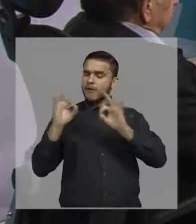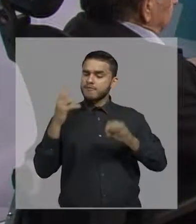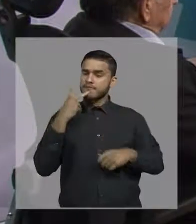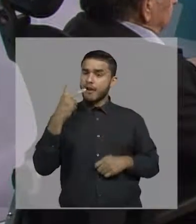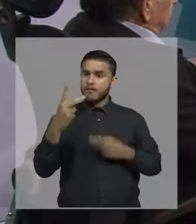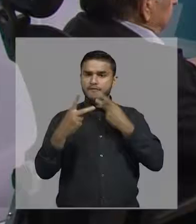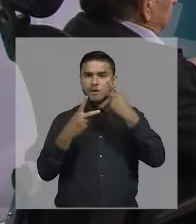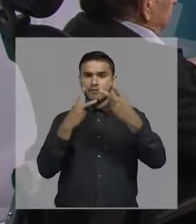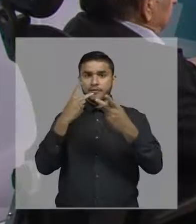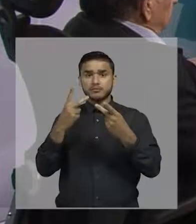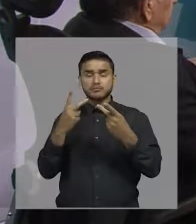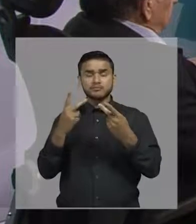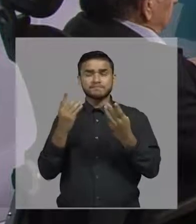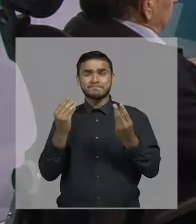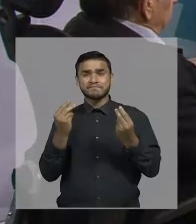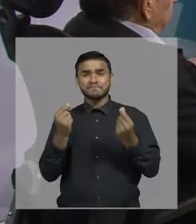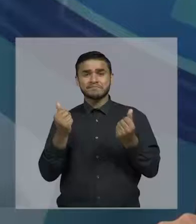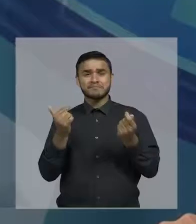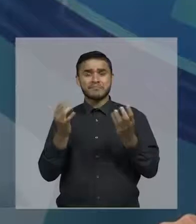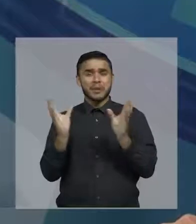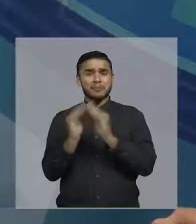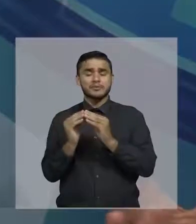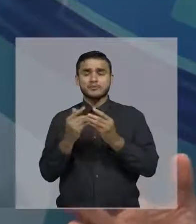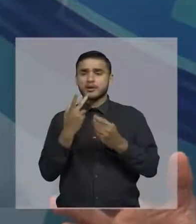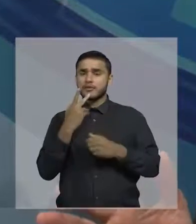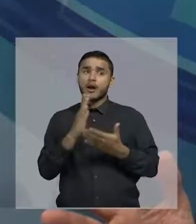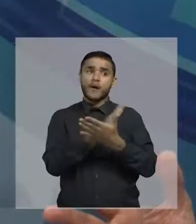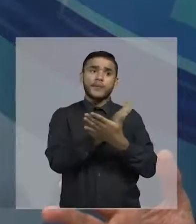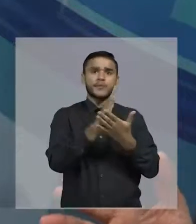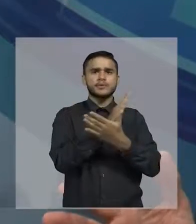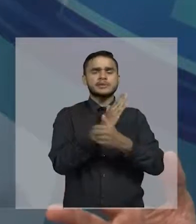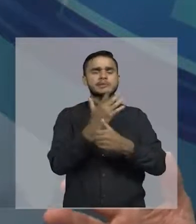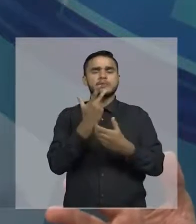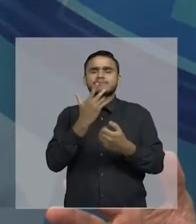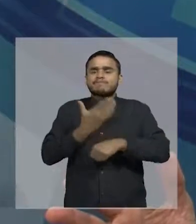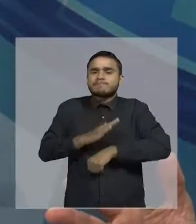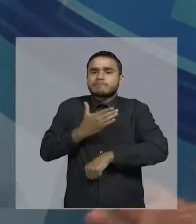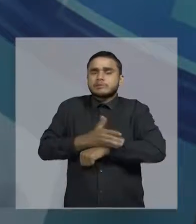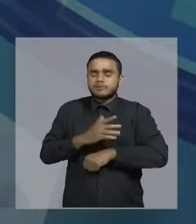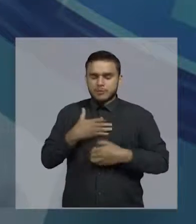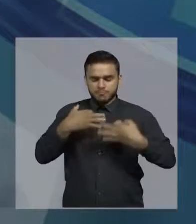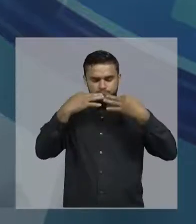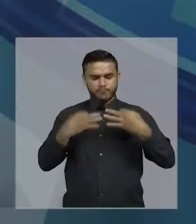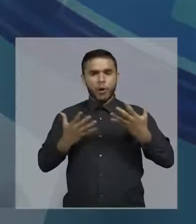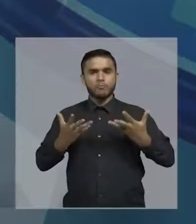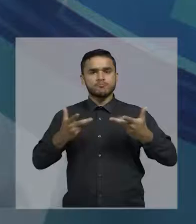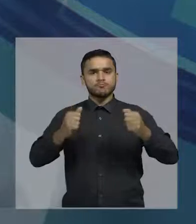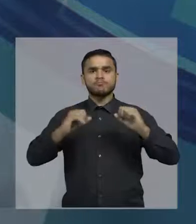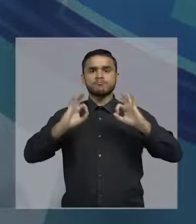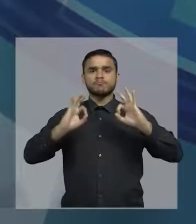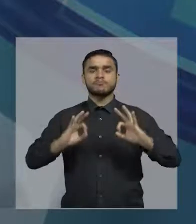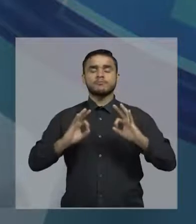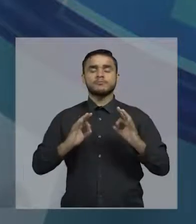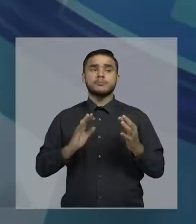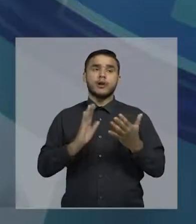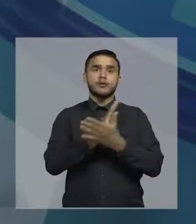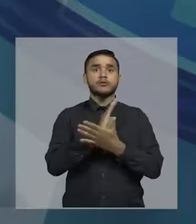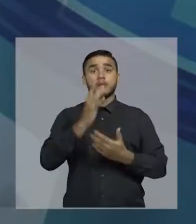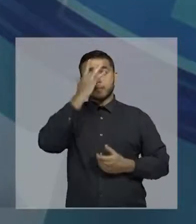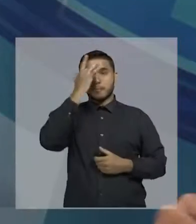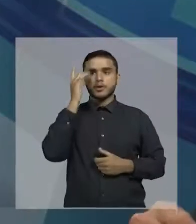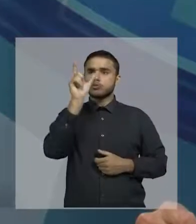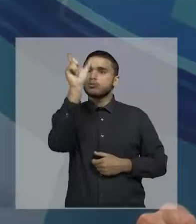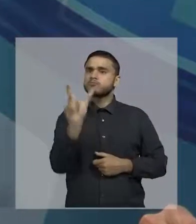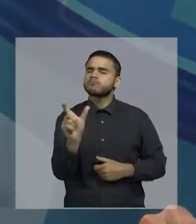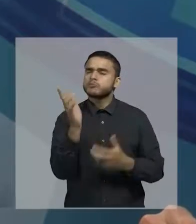frases e tal. E o despreparo de uns e a incapacidade de comunicação dos